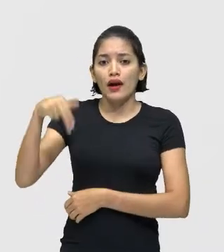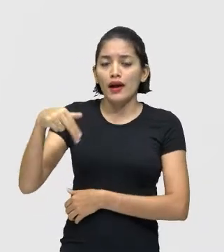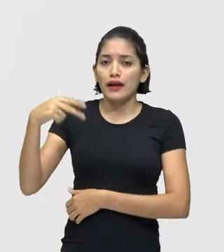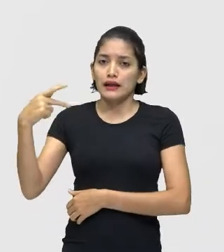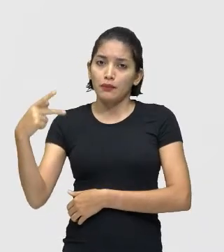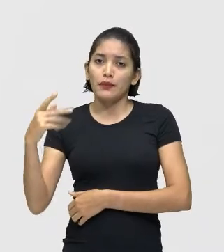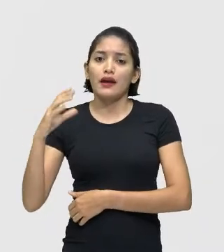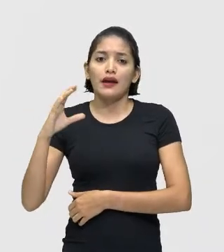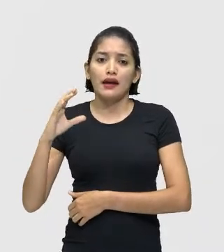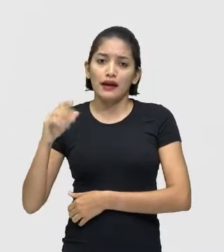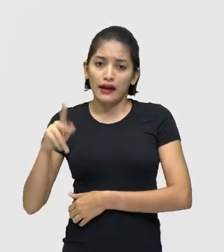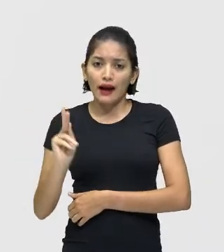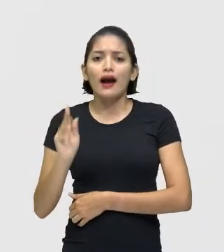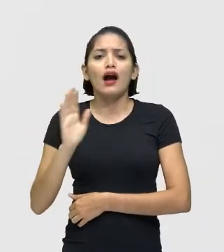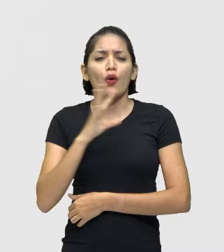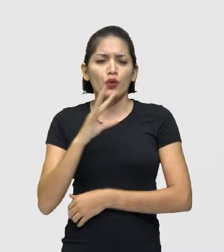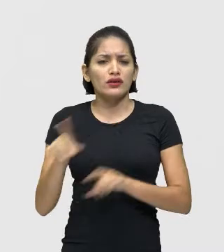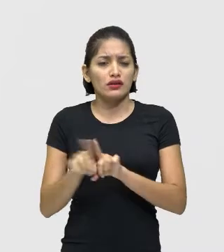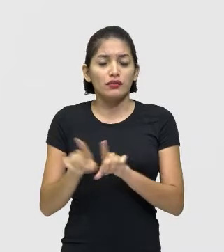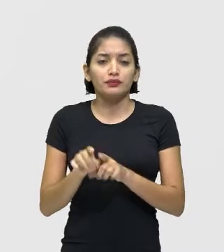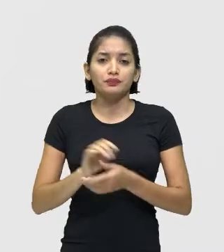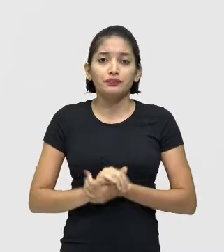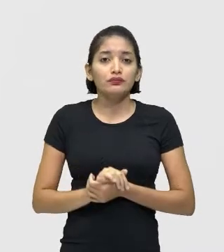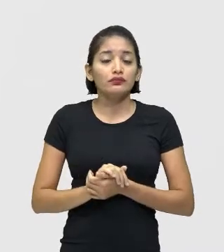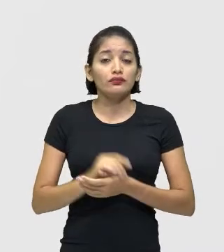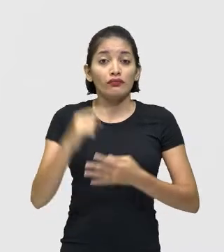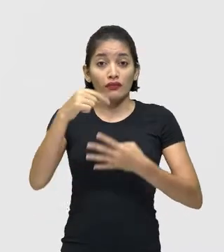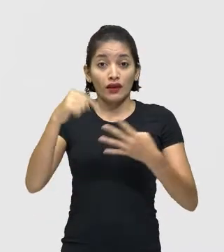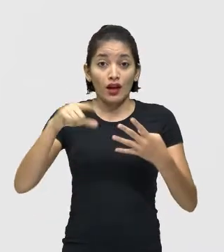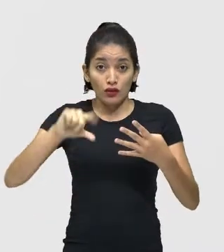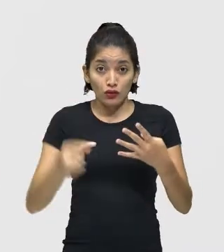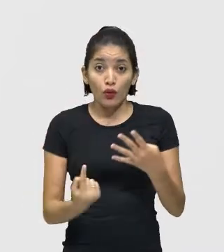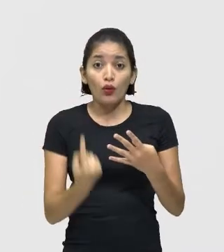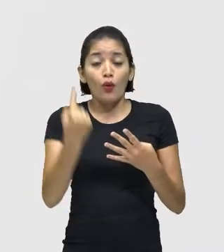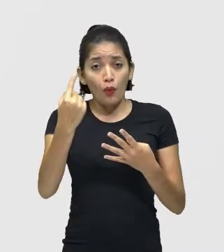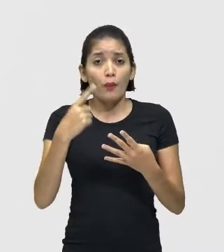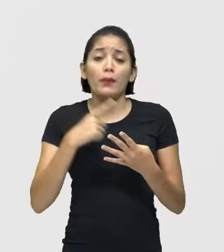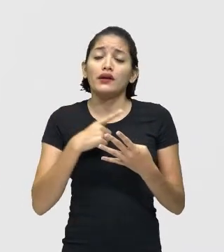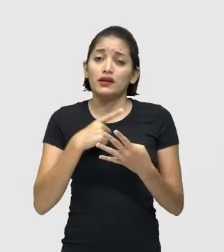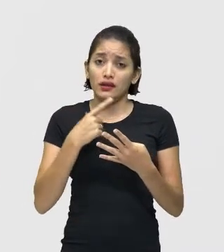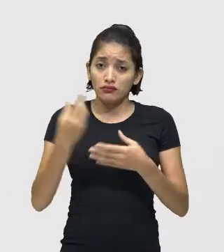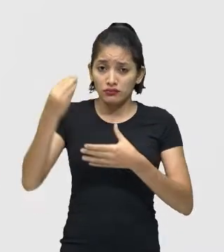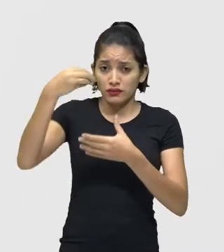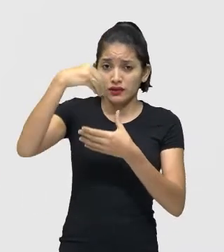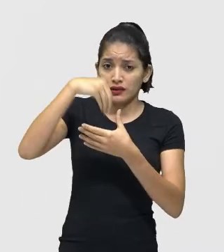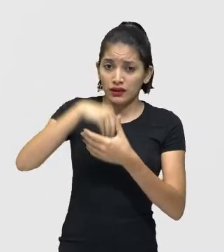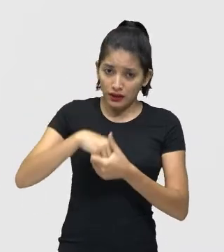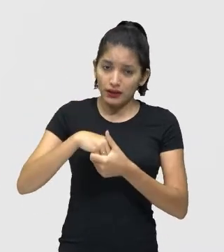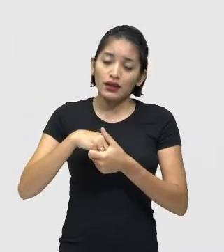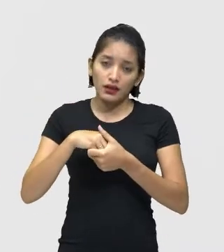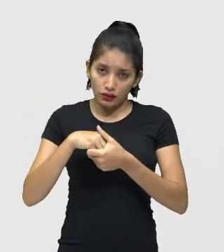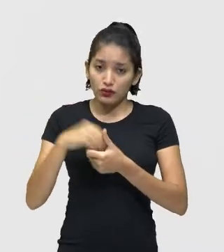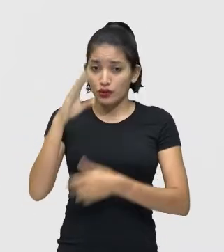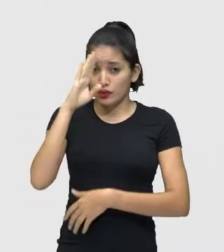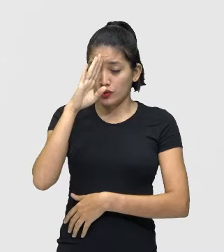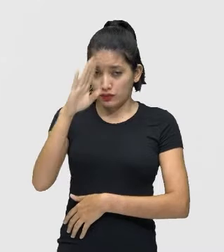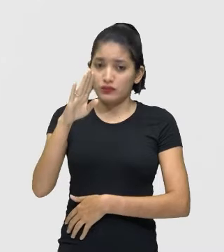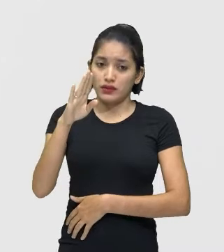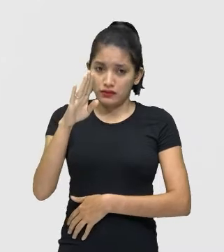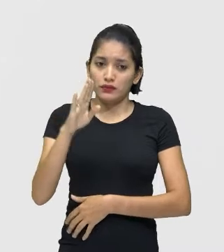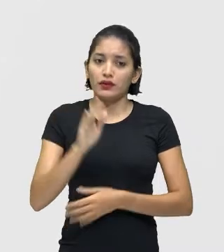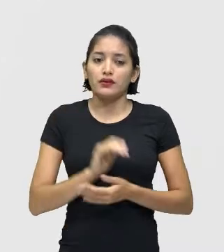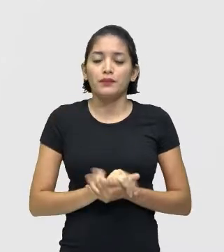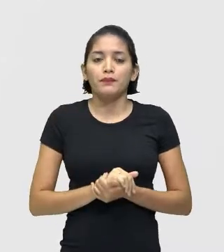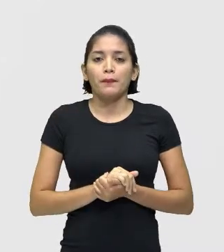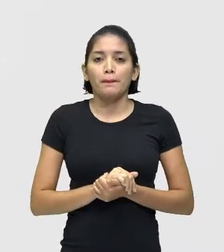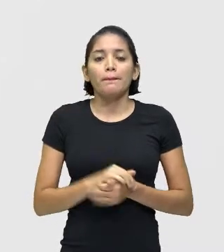Né? Então, assinale a alternativa que apresenta os elementos que fazem parte da fórmula molecular dos principais fertilizantes.